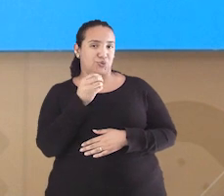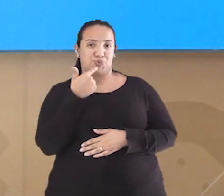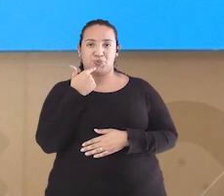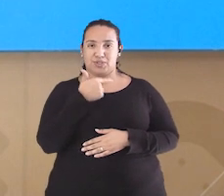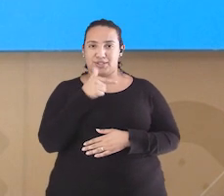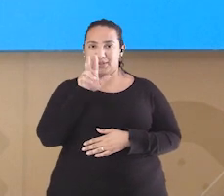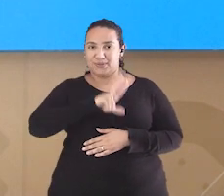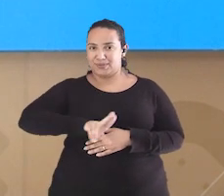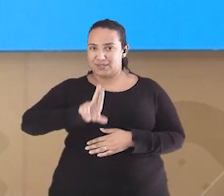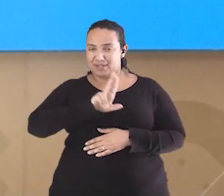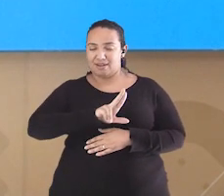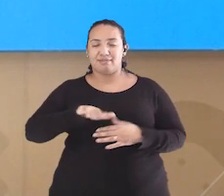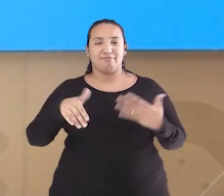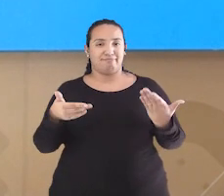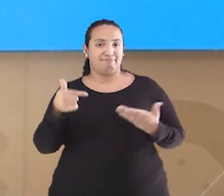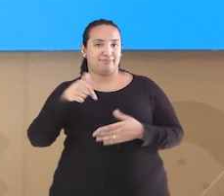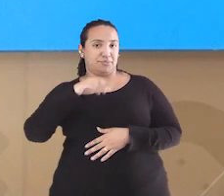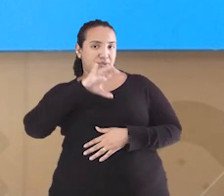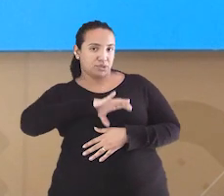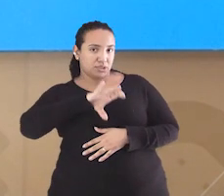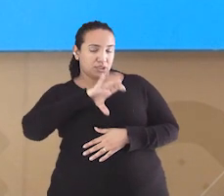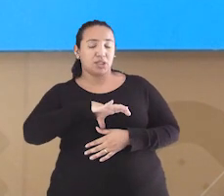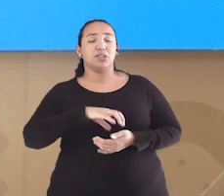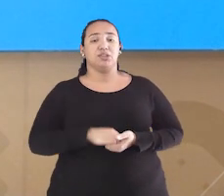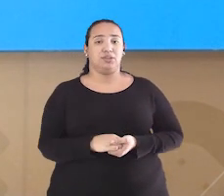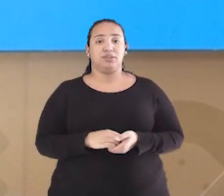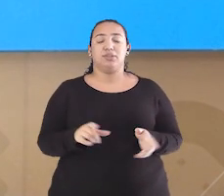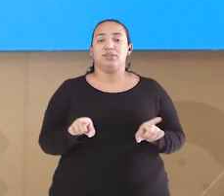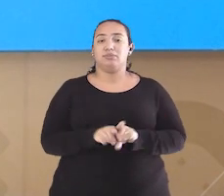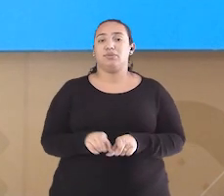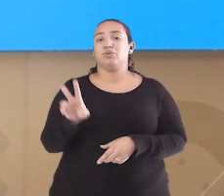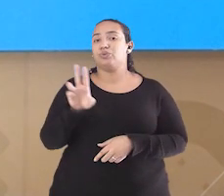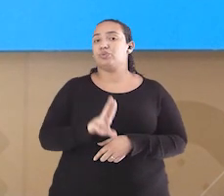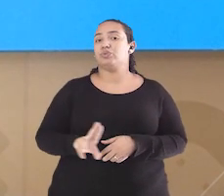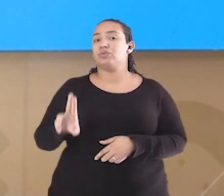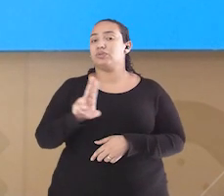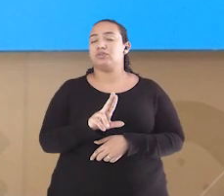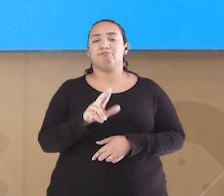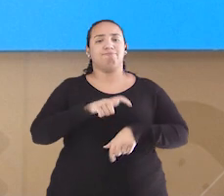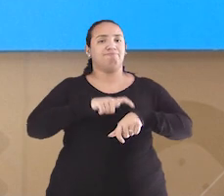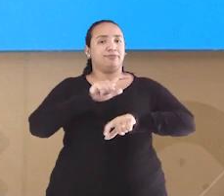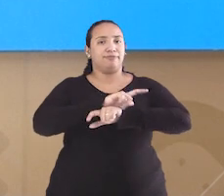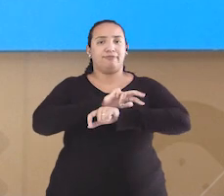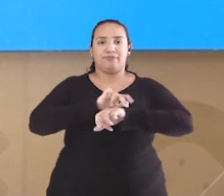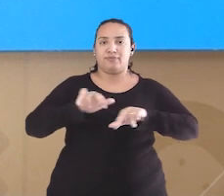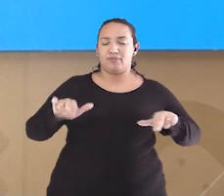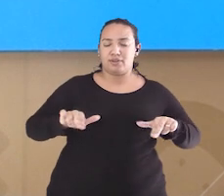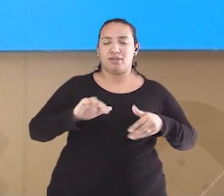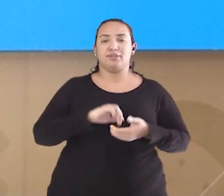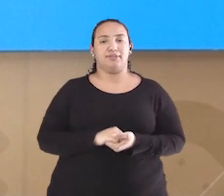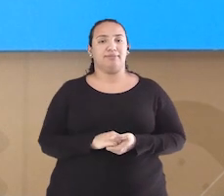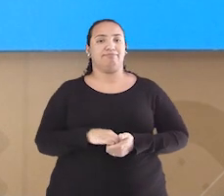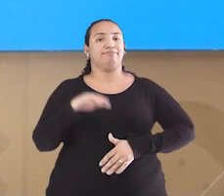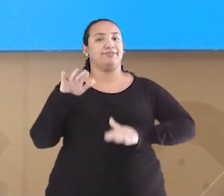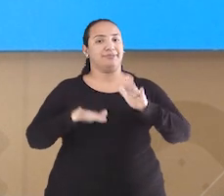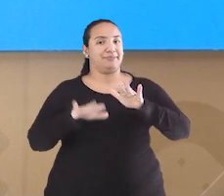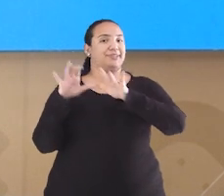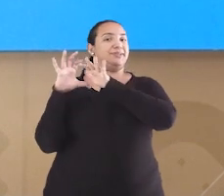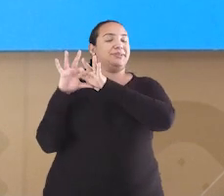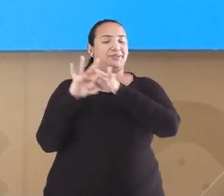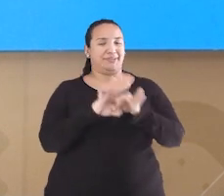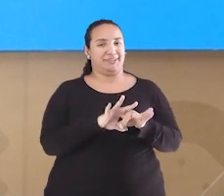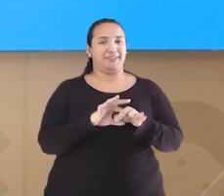se comunicar, no nosso caso, a língua portuguesa, e utilizá-lo de diferentes maneiras, de acordo com o que o